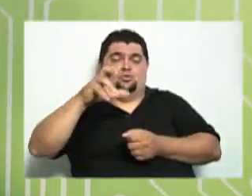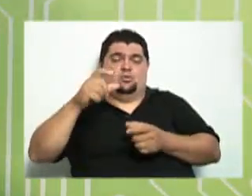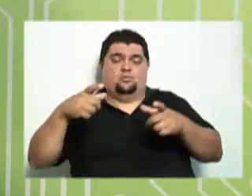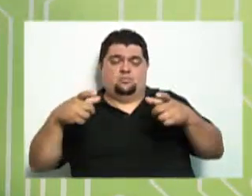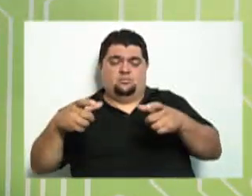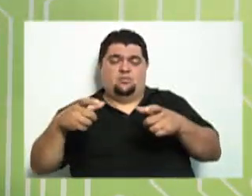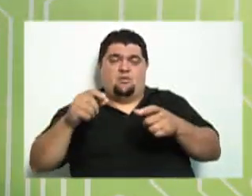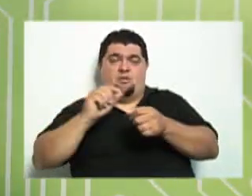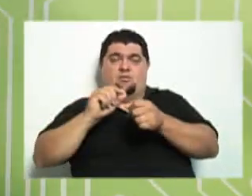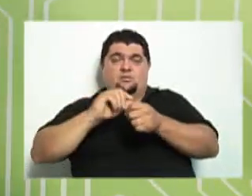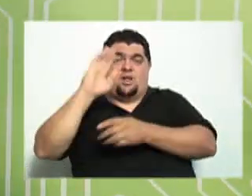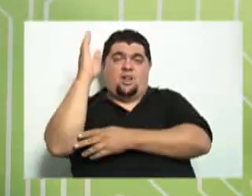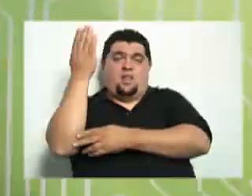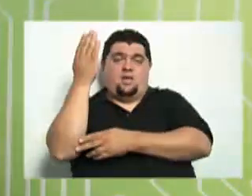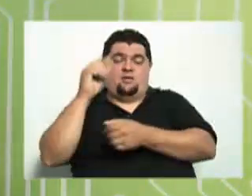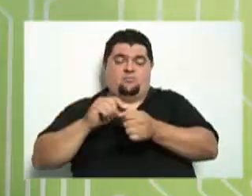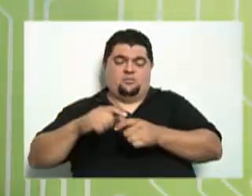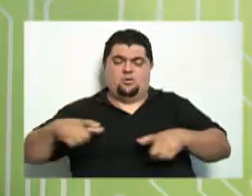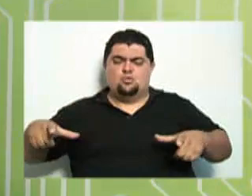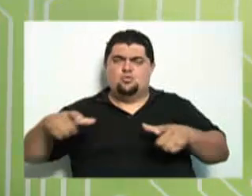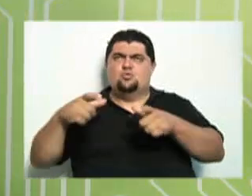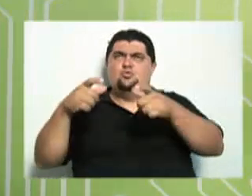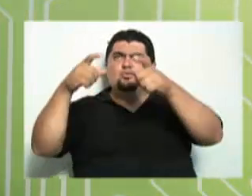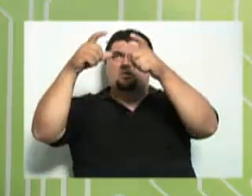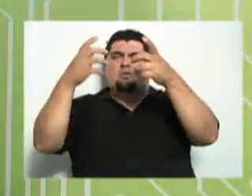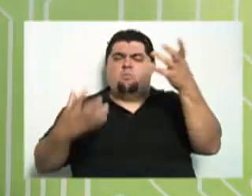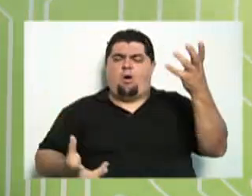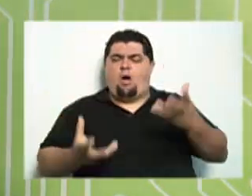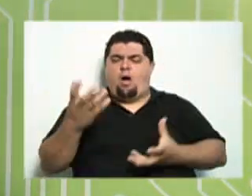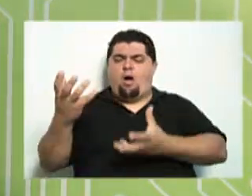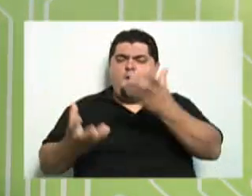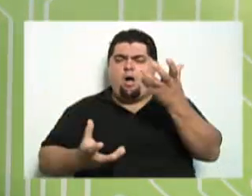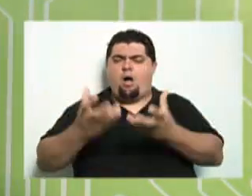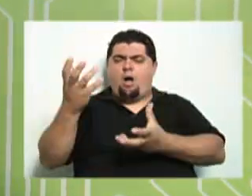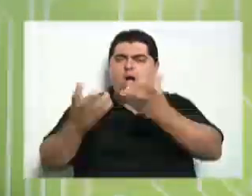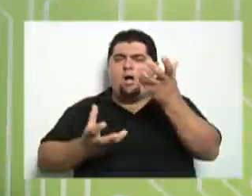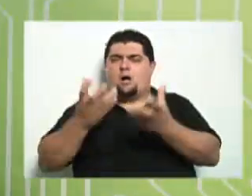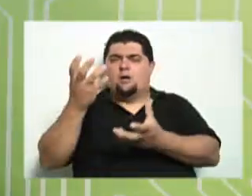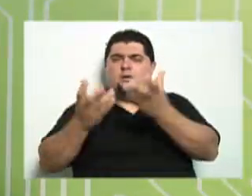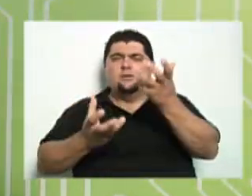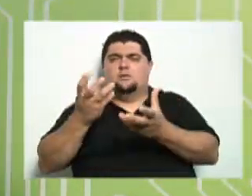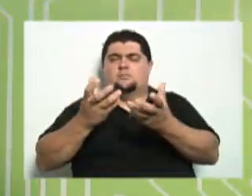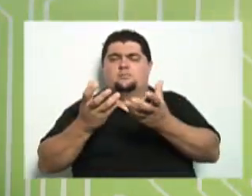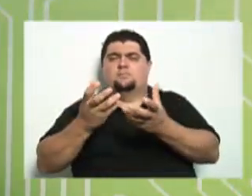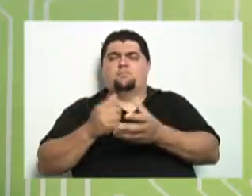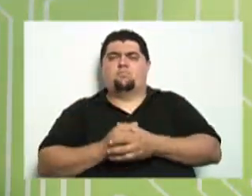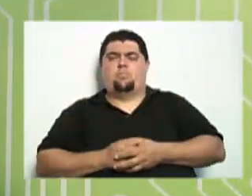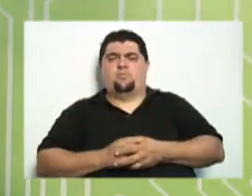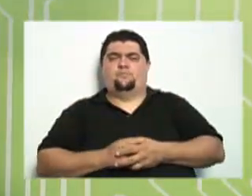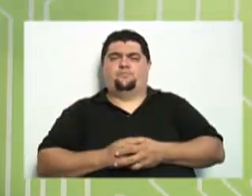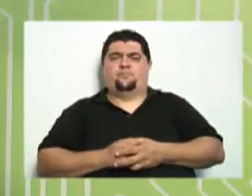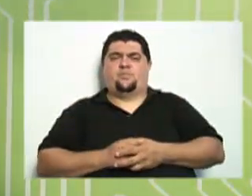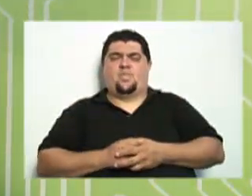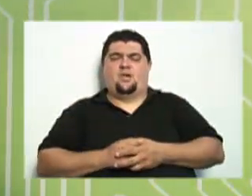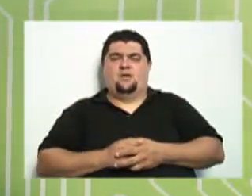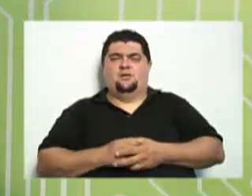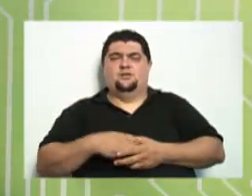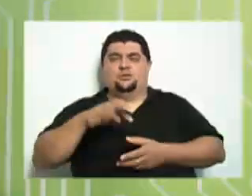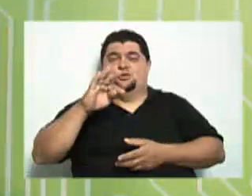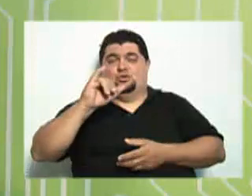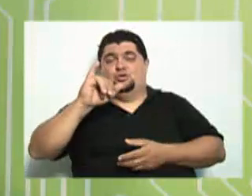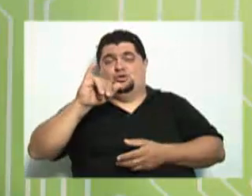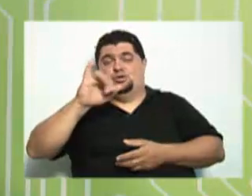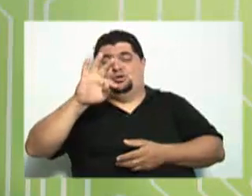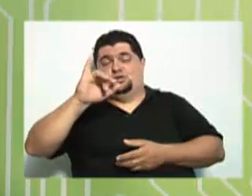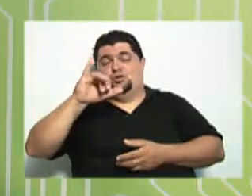lenha para fazer grandes chaminés, onde a gente promove a queima para fazer aquela vai torrar, vai cozinhar, né, os tijolos para